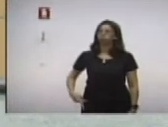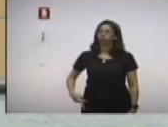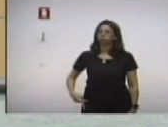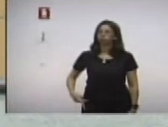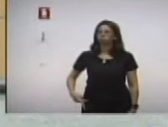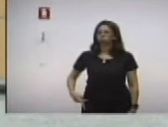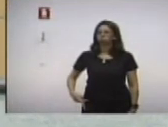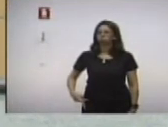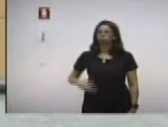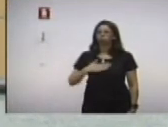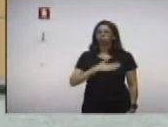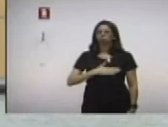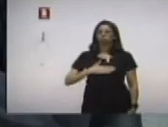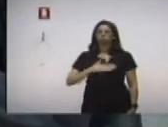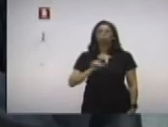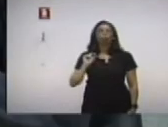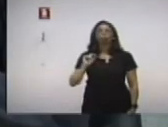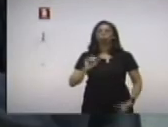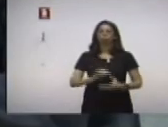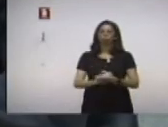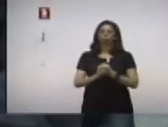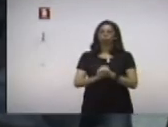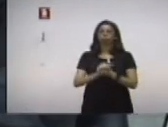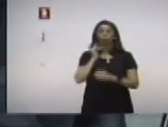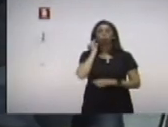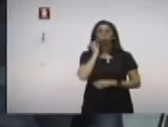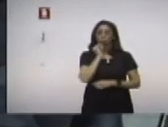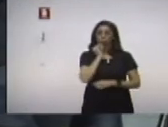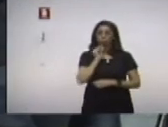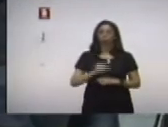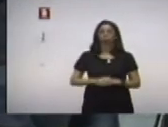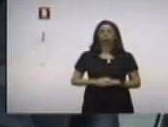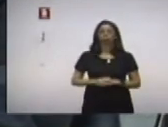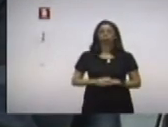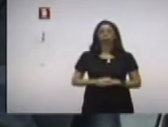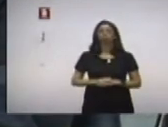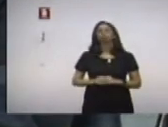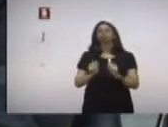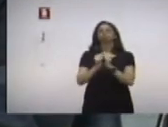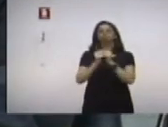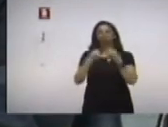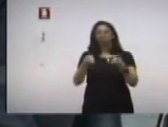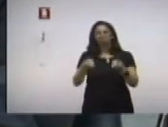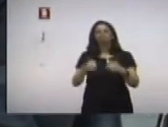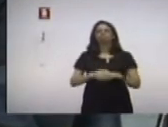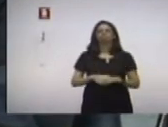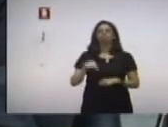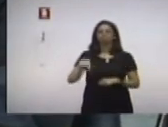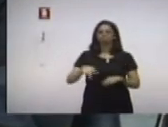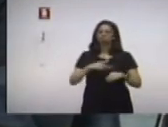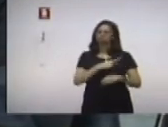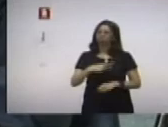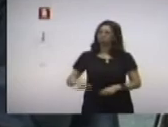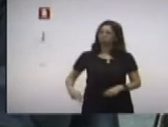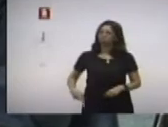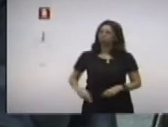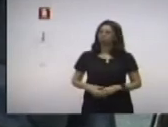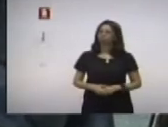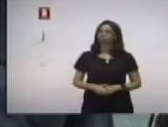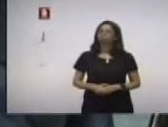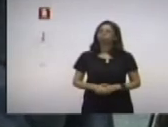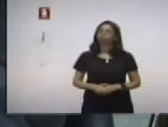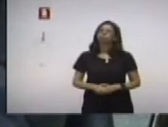e gostaria também de parabenizar o vereador do caselato vereador Fiorella Presidente desta casa